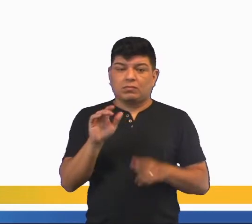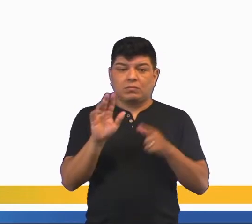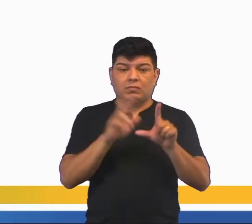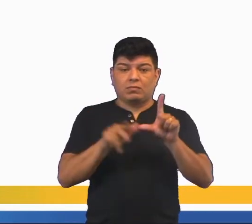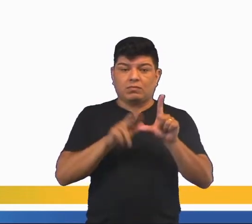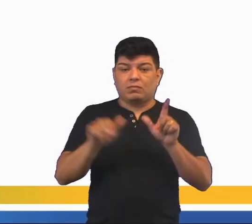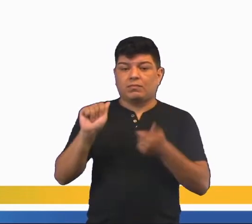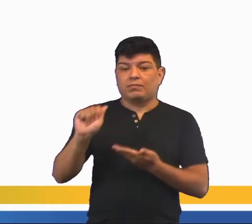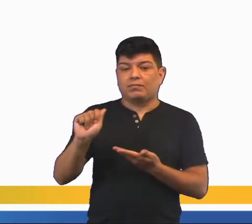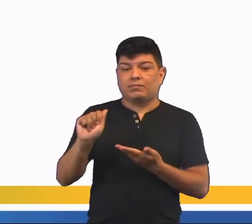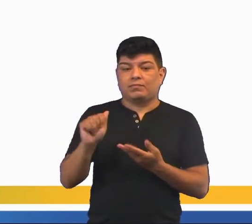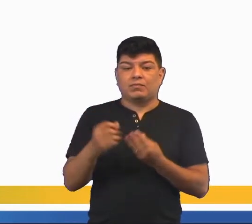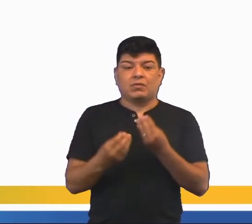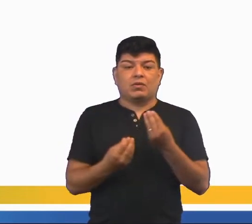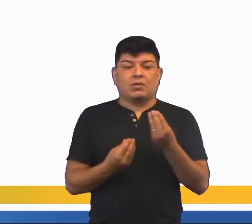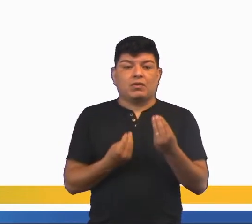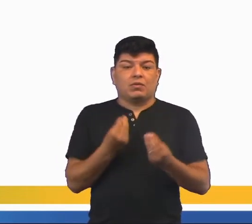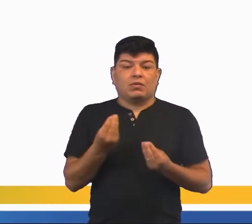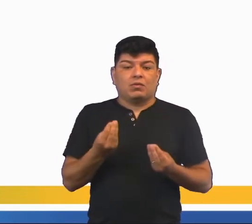letra A.